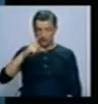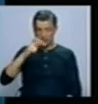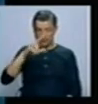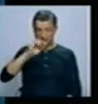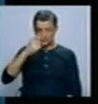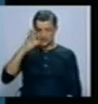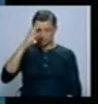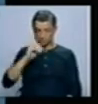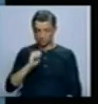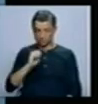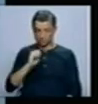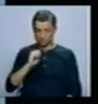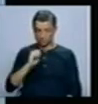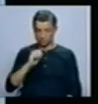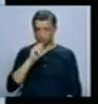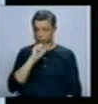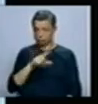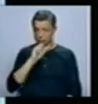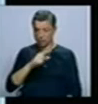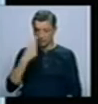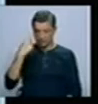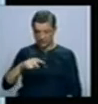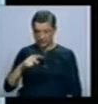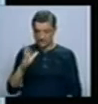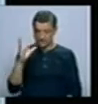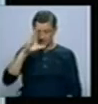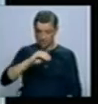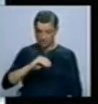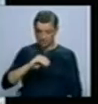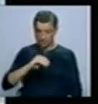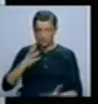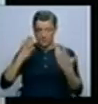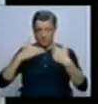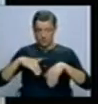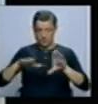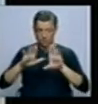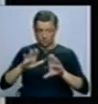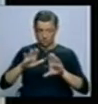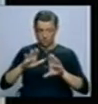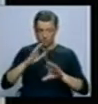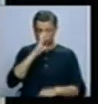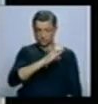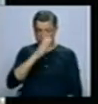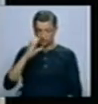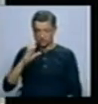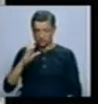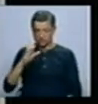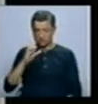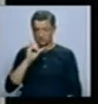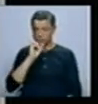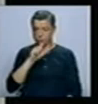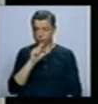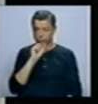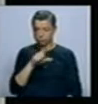que ainda vamos encontrar, mas o que outros cientistas dizem é que esta pode não ser uma